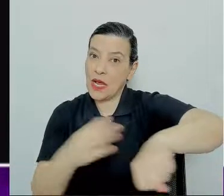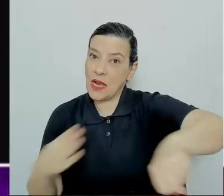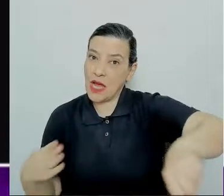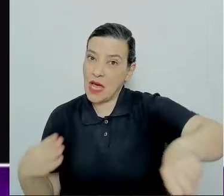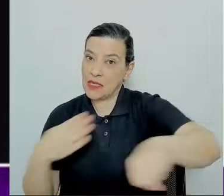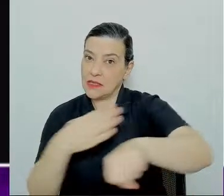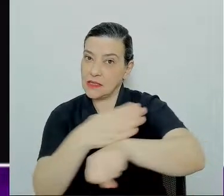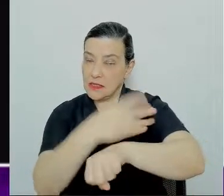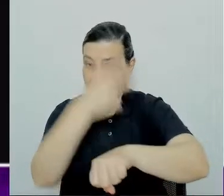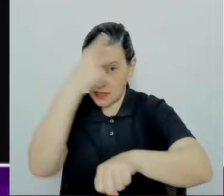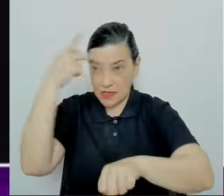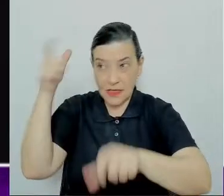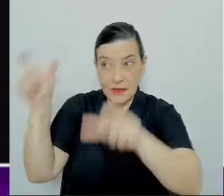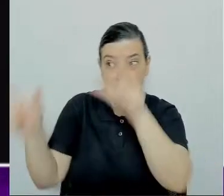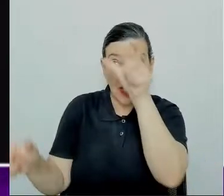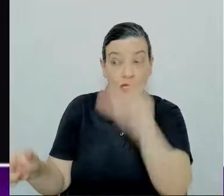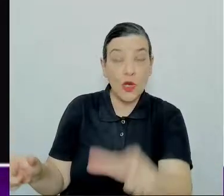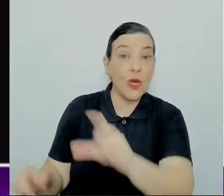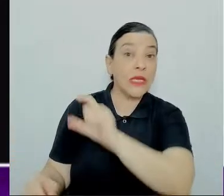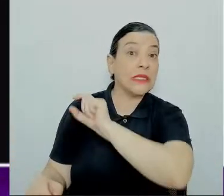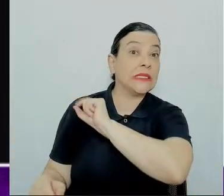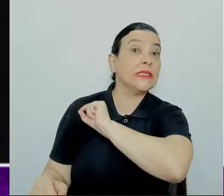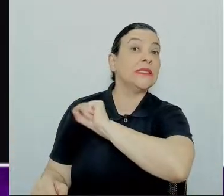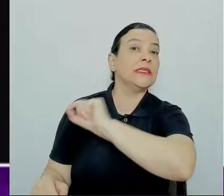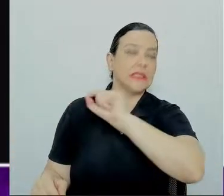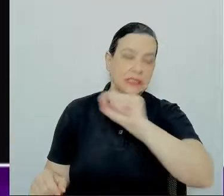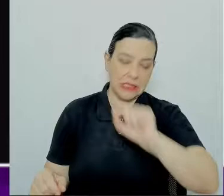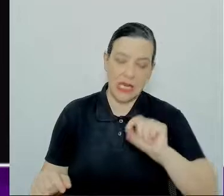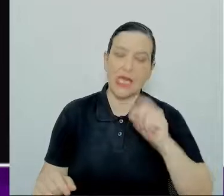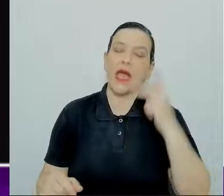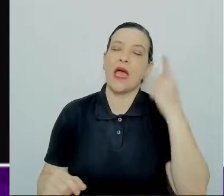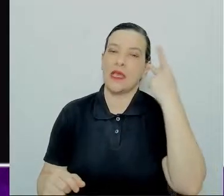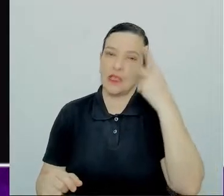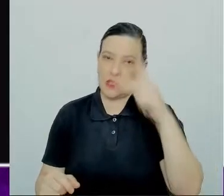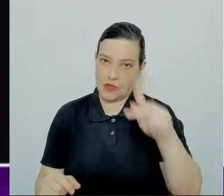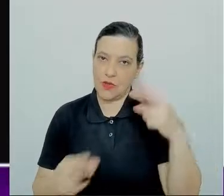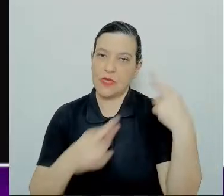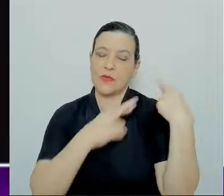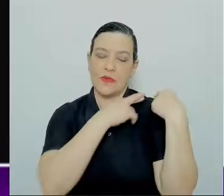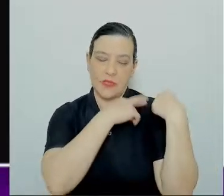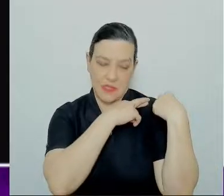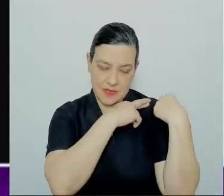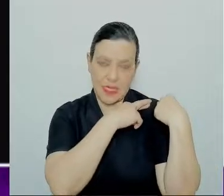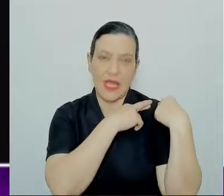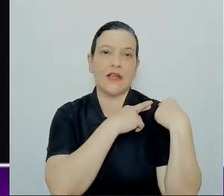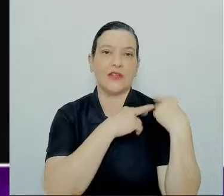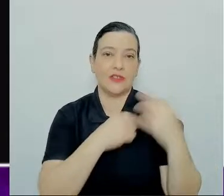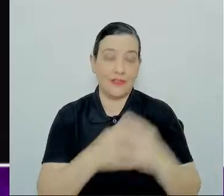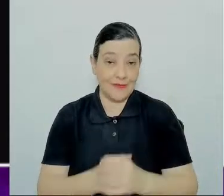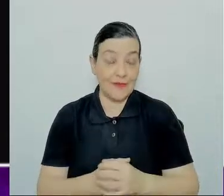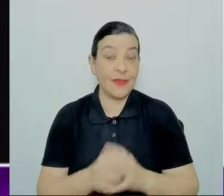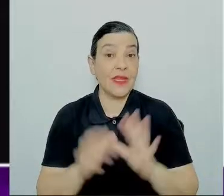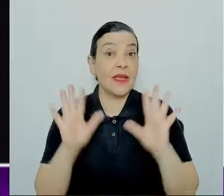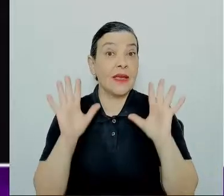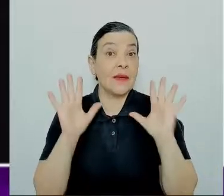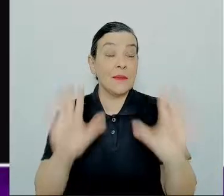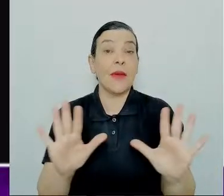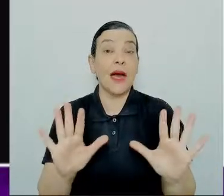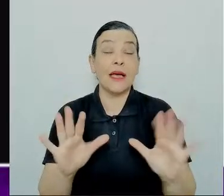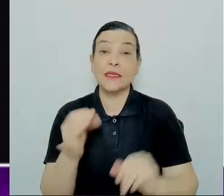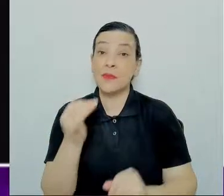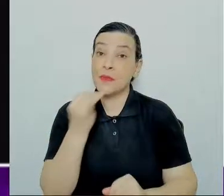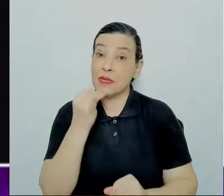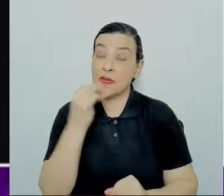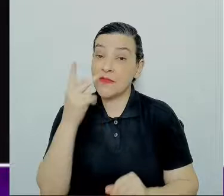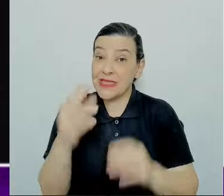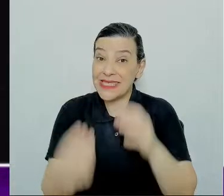pessoas, obviamente vai ser responsabilidade do provider. Mas a partir do momento que você